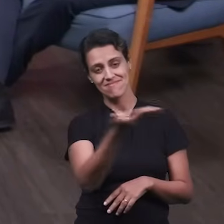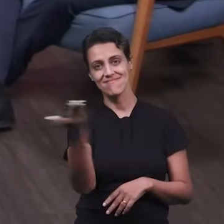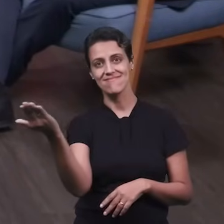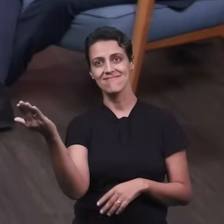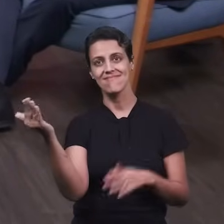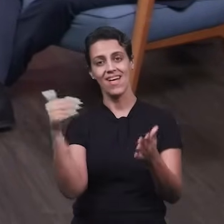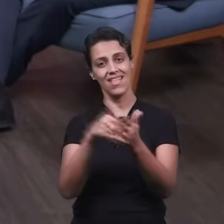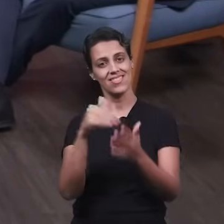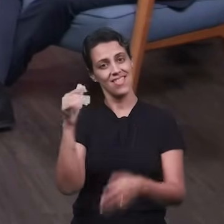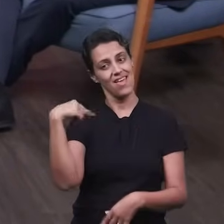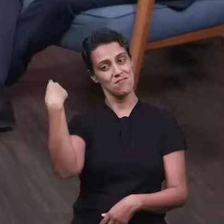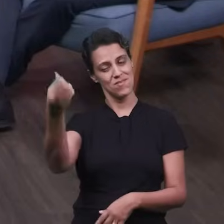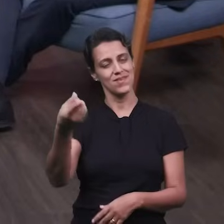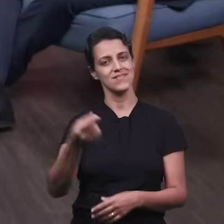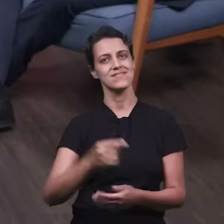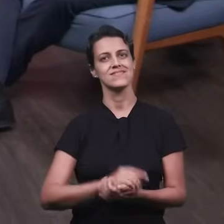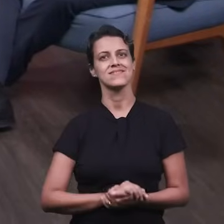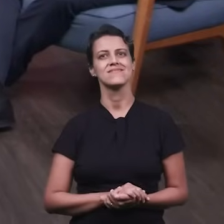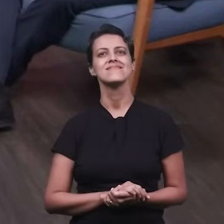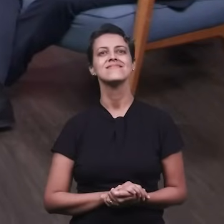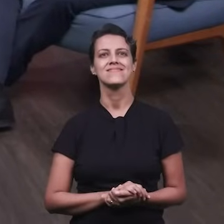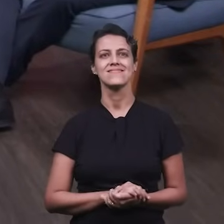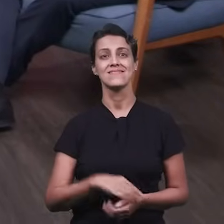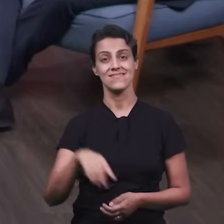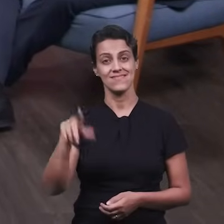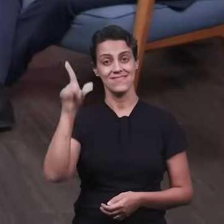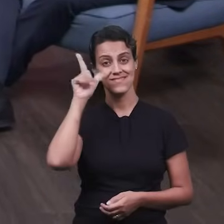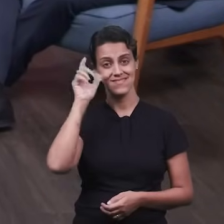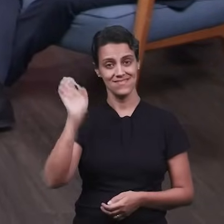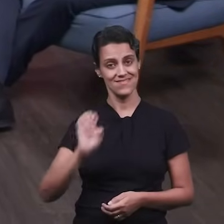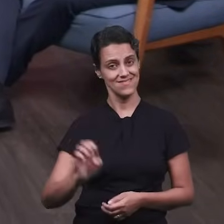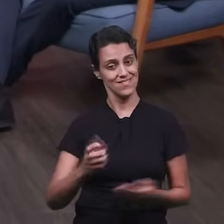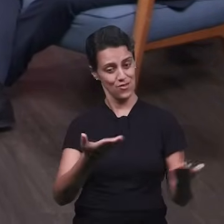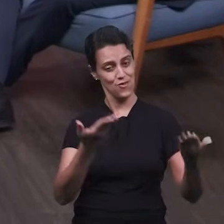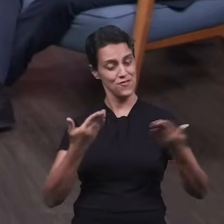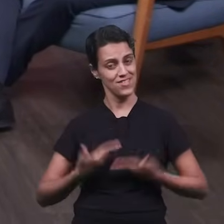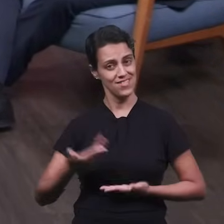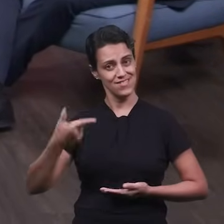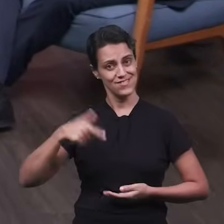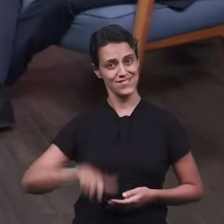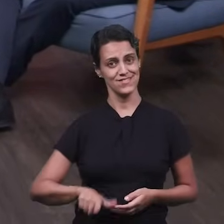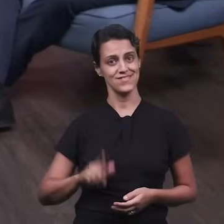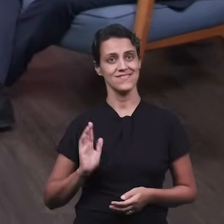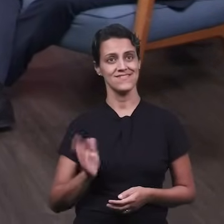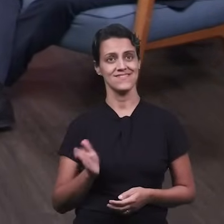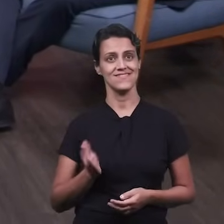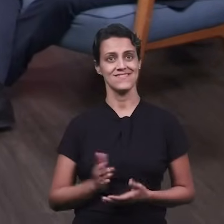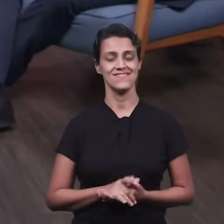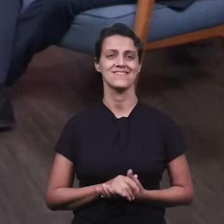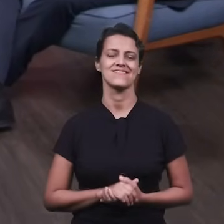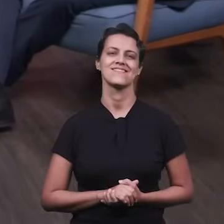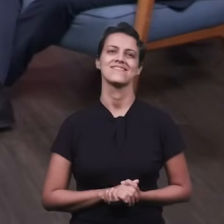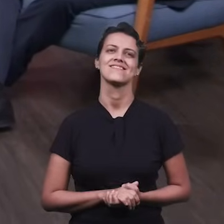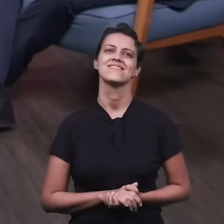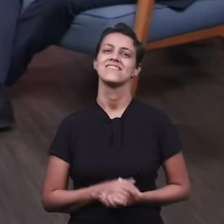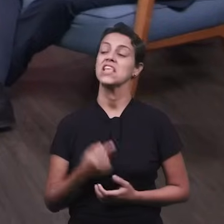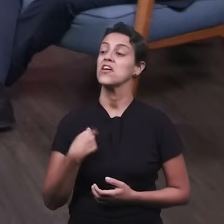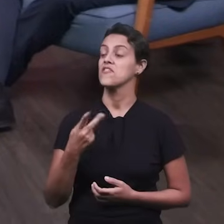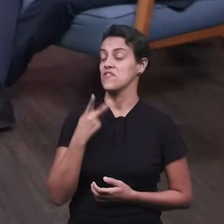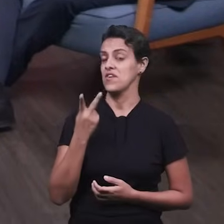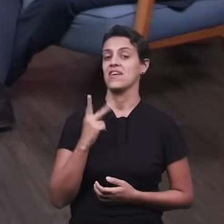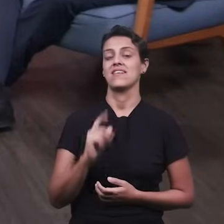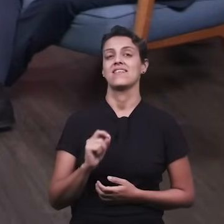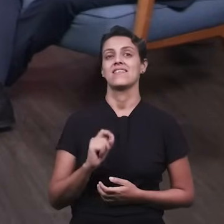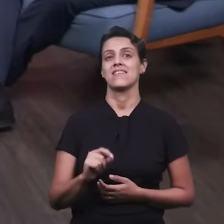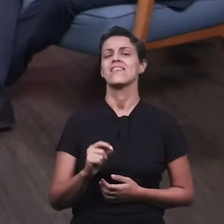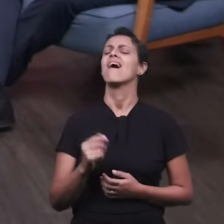Josias, Adriano, Luiz. Até a próxima. Até a próxima, né? Não, o Luiz já está convidado aqui. Eu fui convidado de última hora, mas é